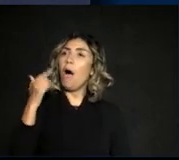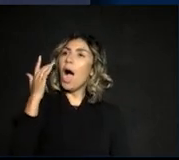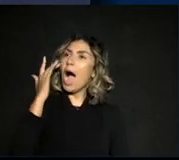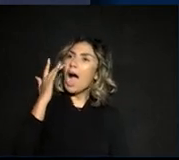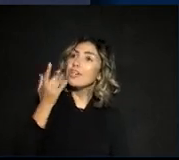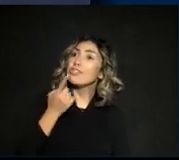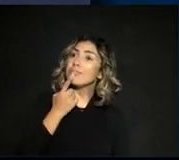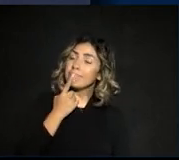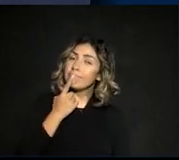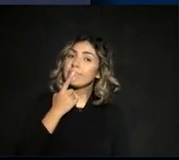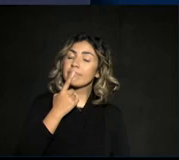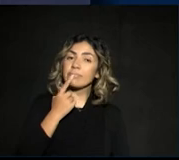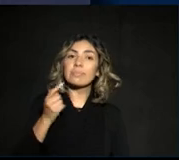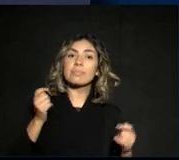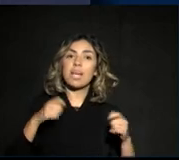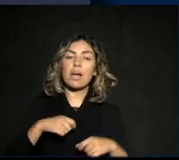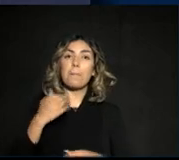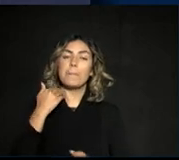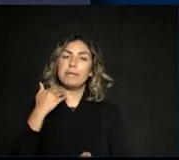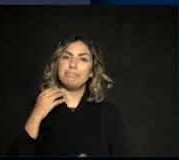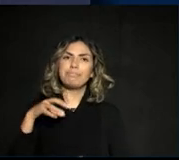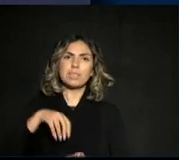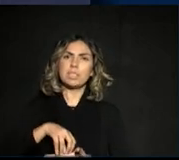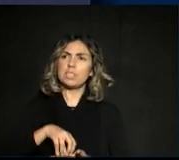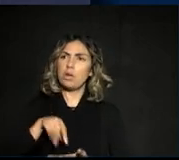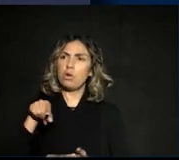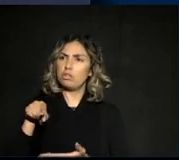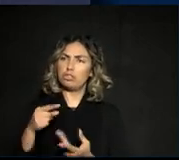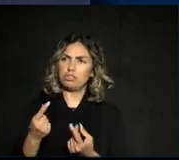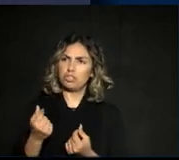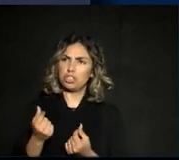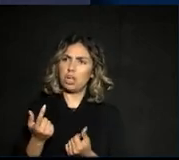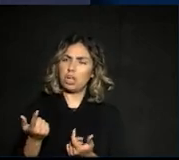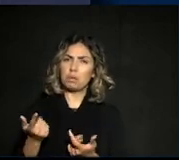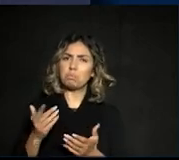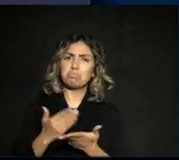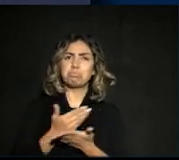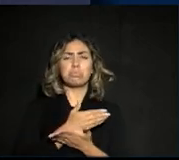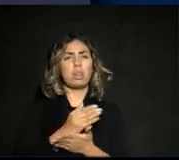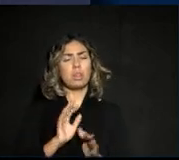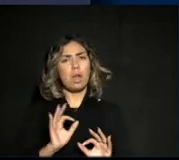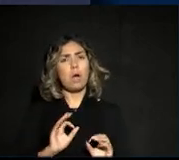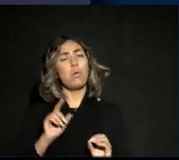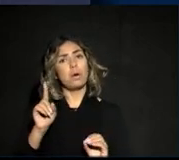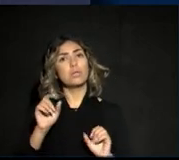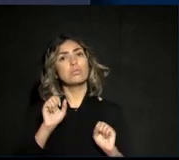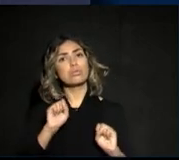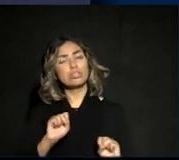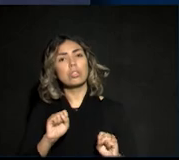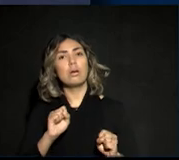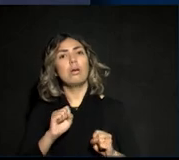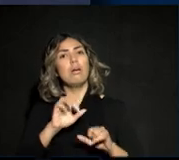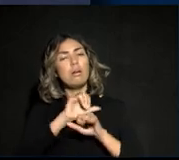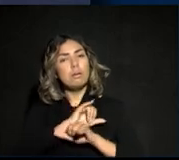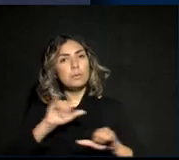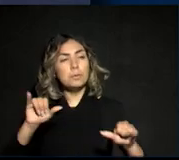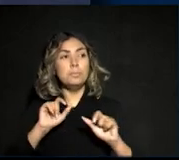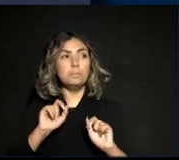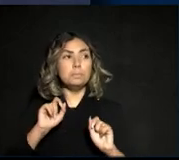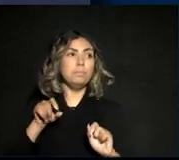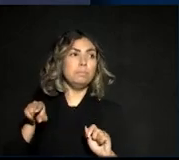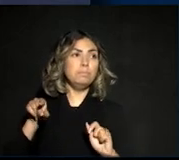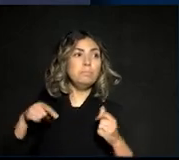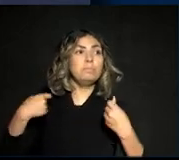que o Banco Central devia começar a comunicar a necessidade